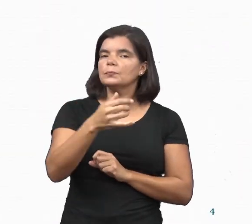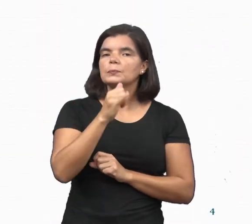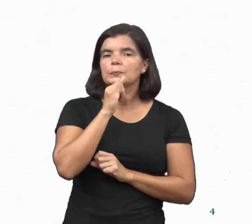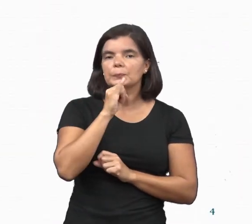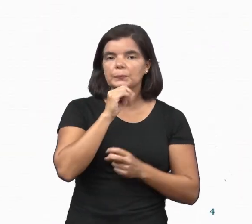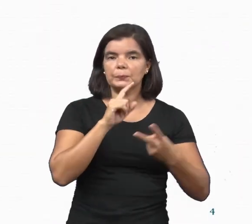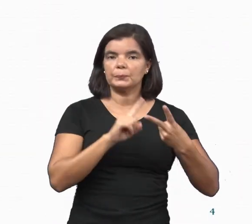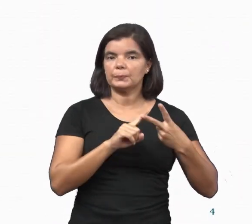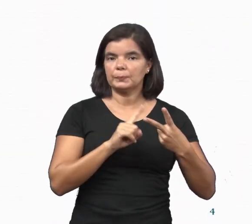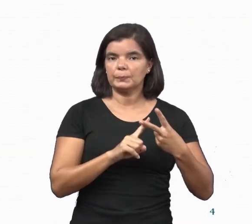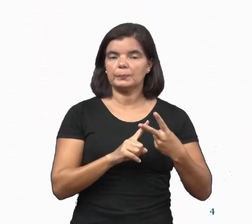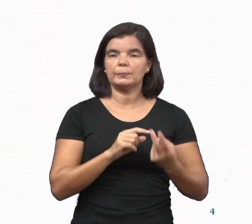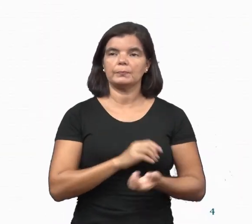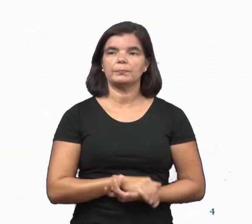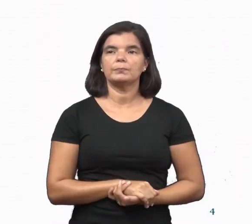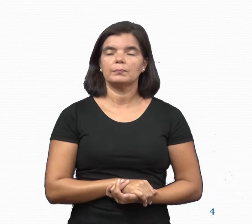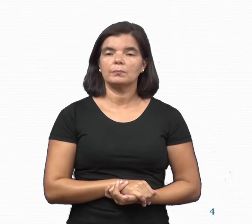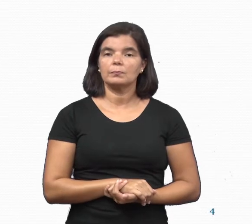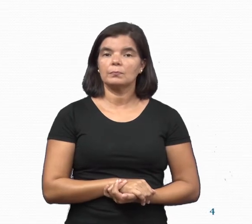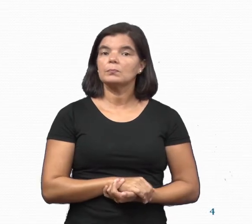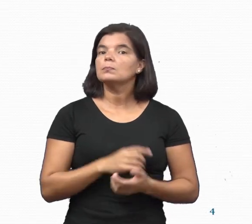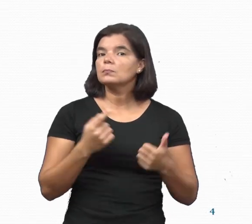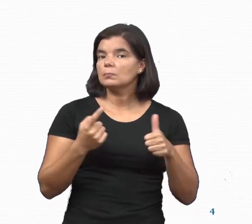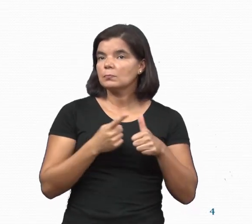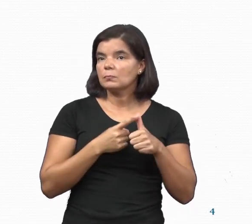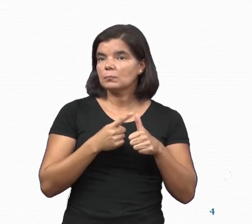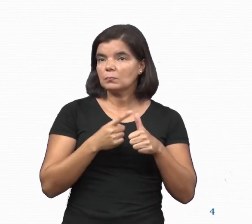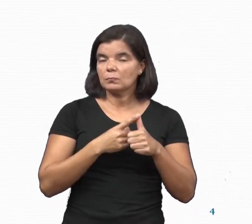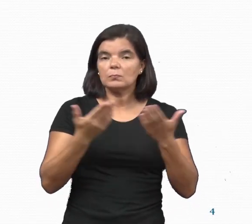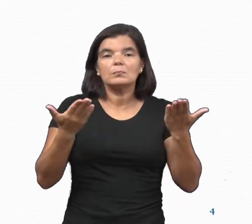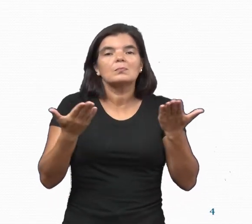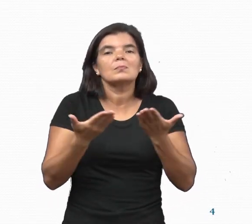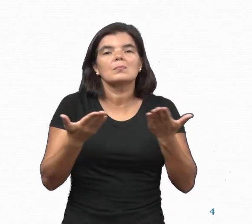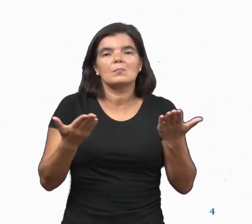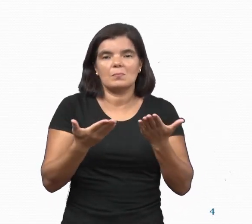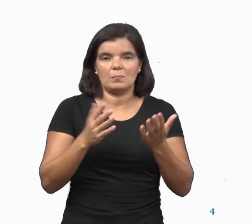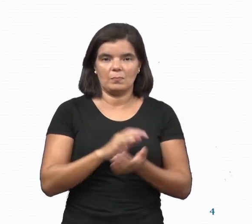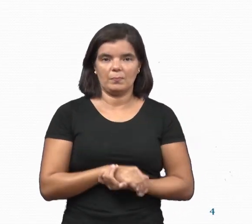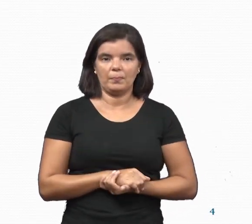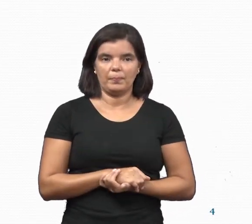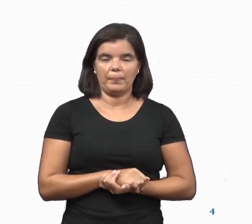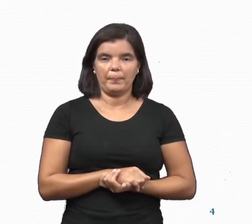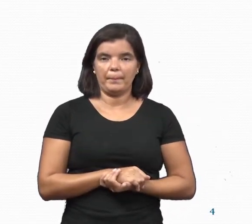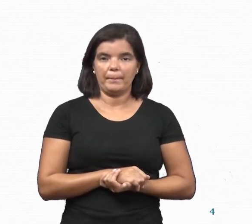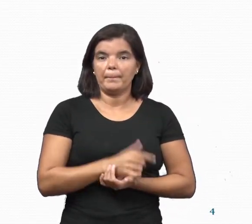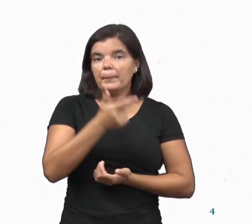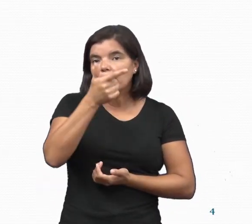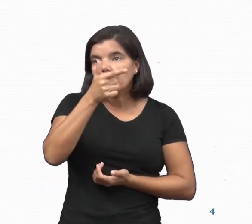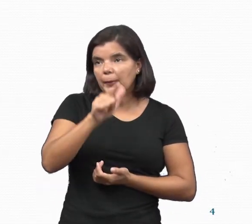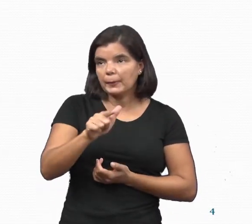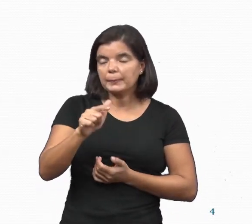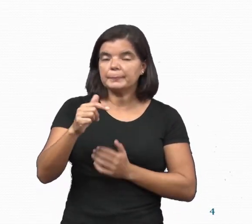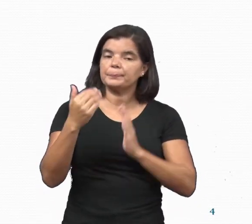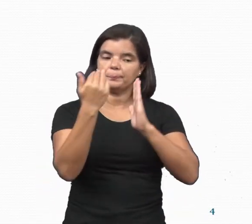Exemplo 2. Essa vai ser a nossa expressão numérica agora. Vou colocar aqui novamente,